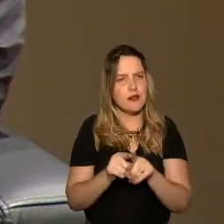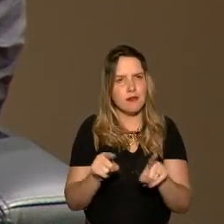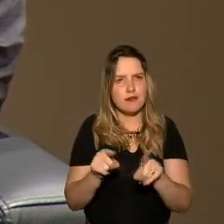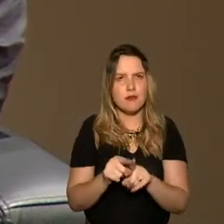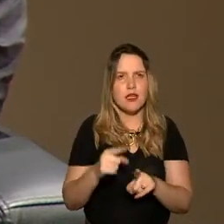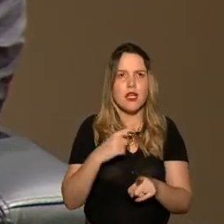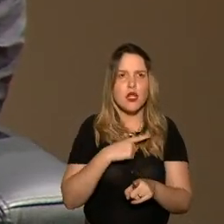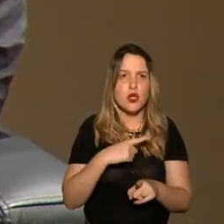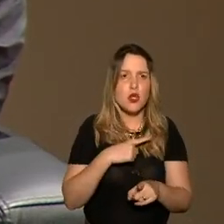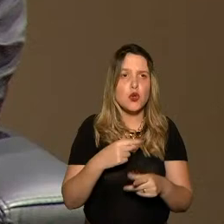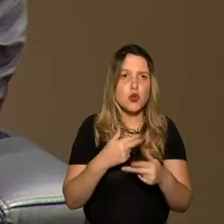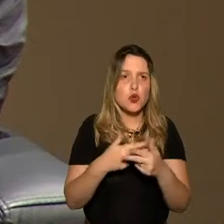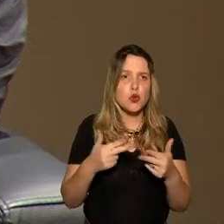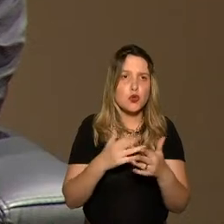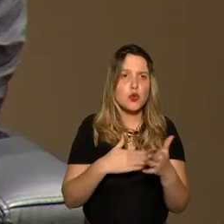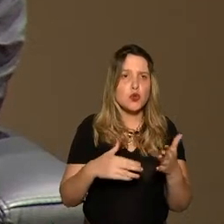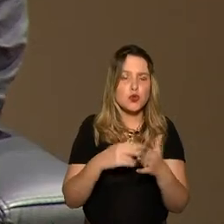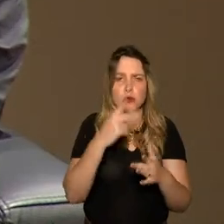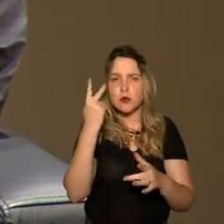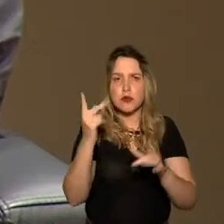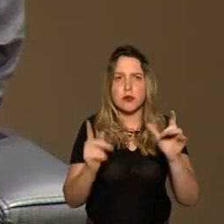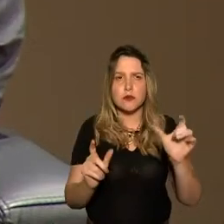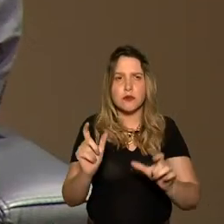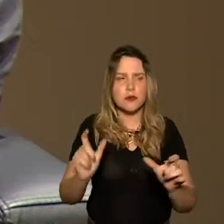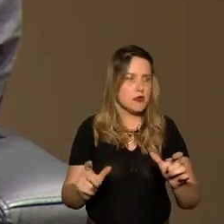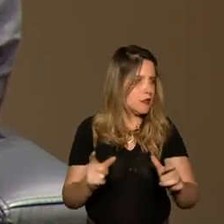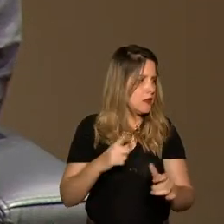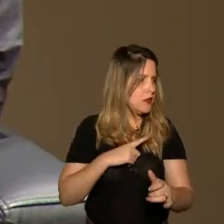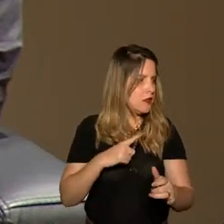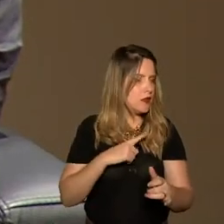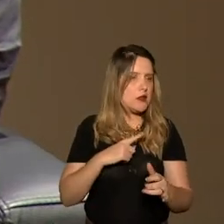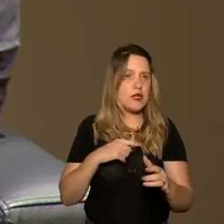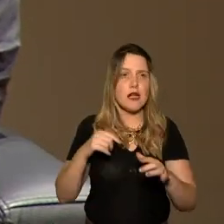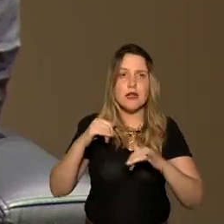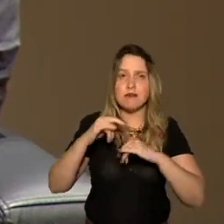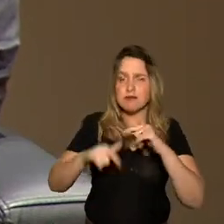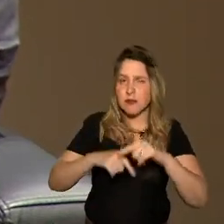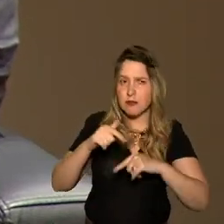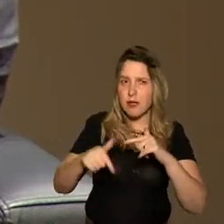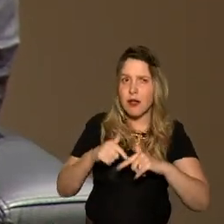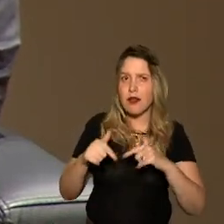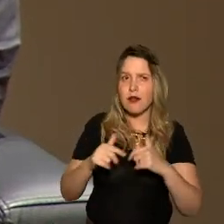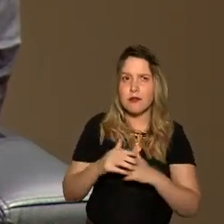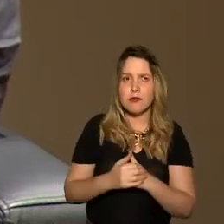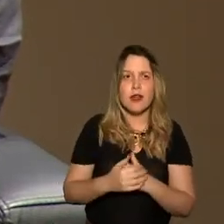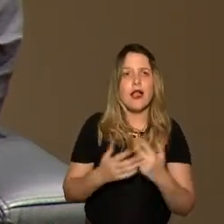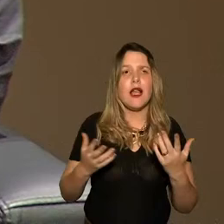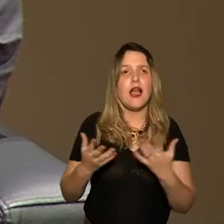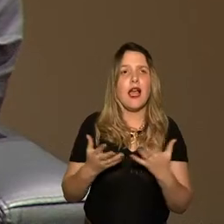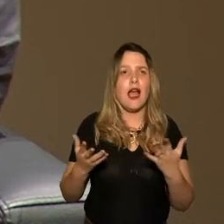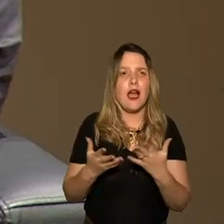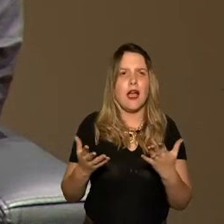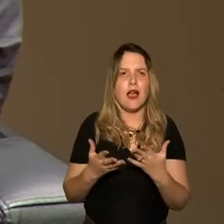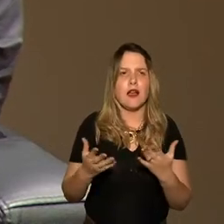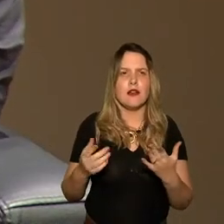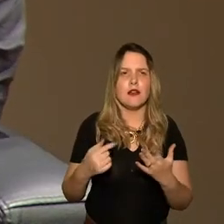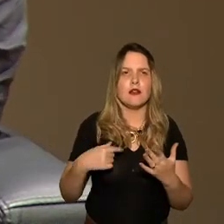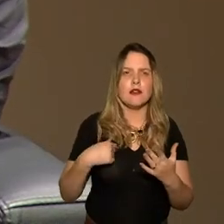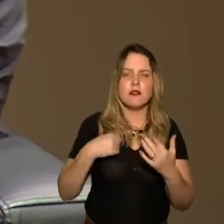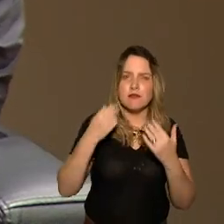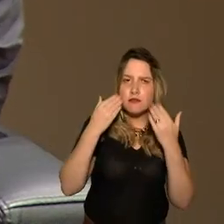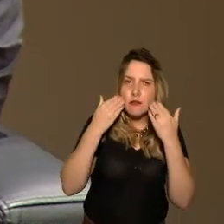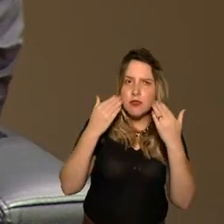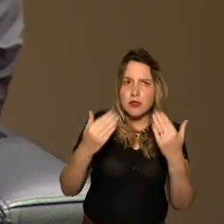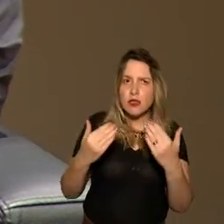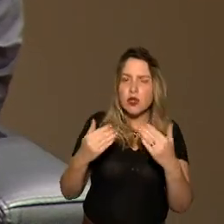aquele entorno as pessoas ali do Entorno que devem frequentar e tal agora nessa questão